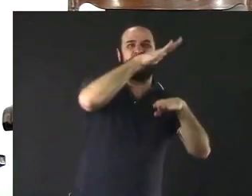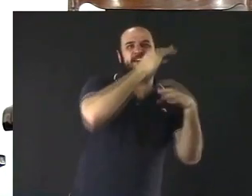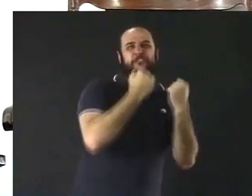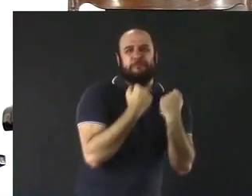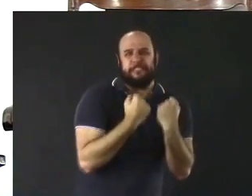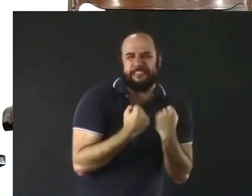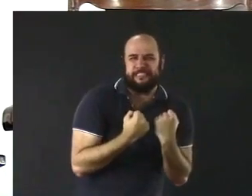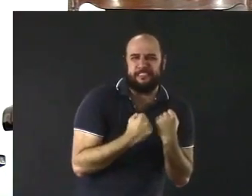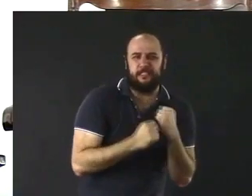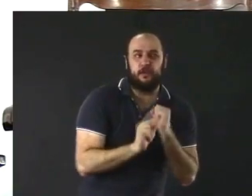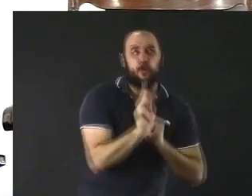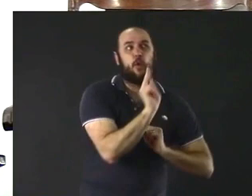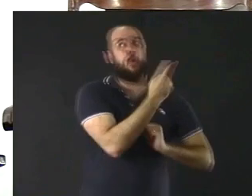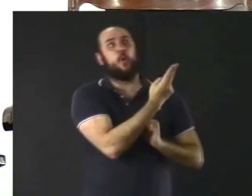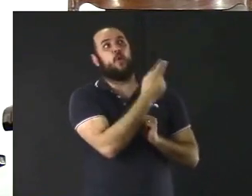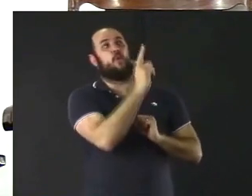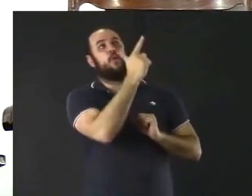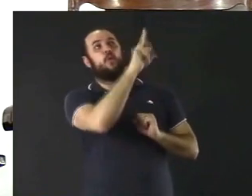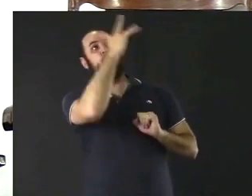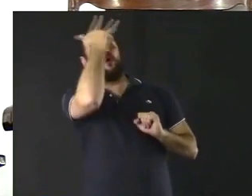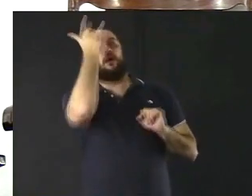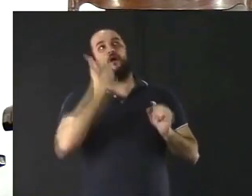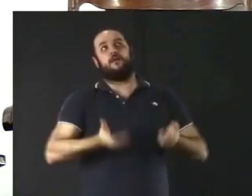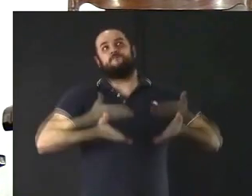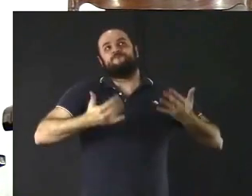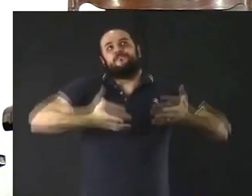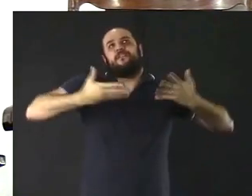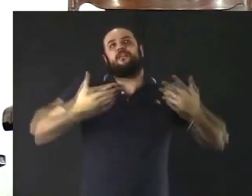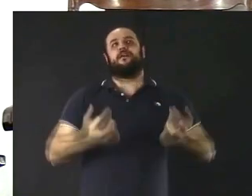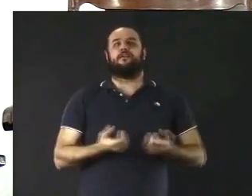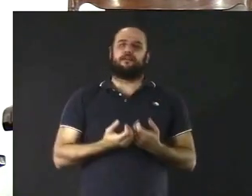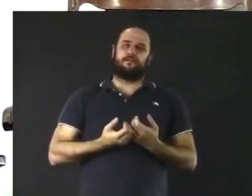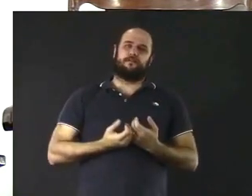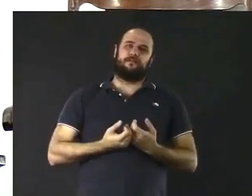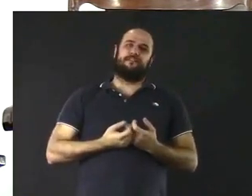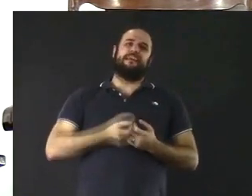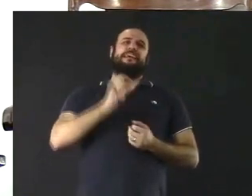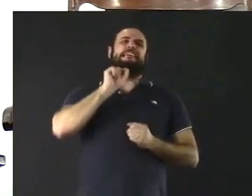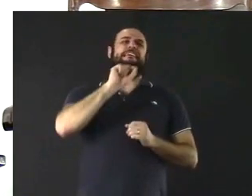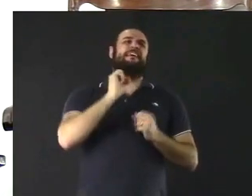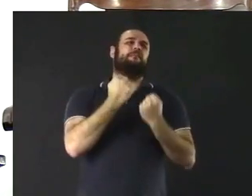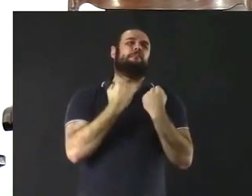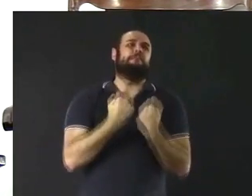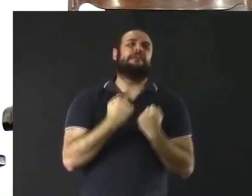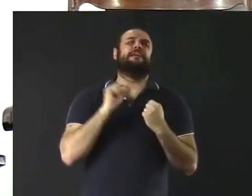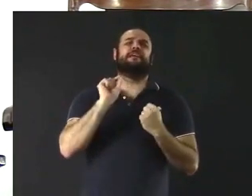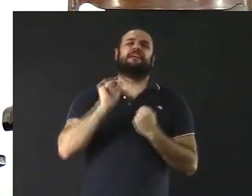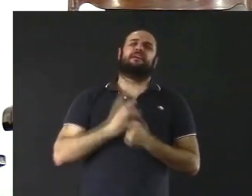para outros. E o que poderia então ser esse sobrepeso?